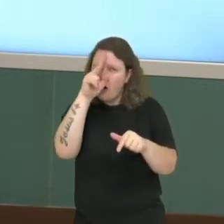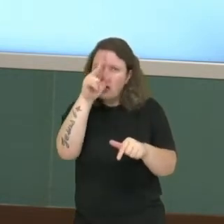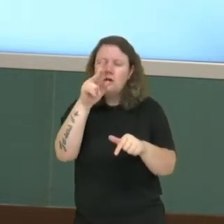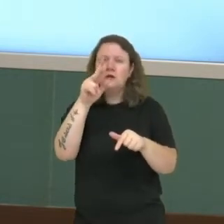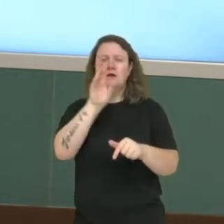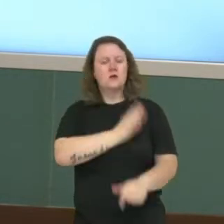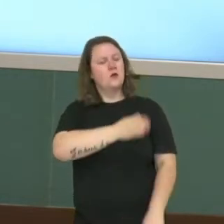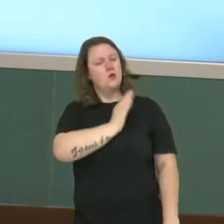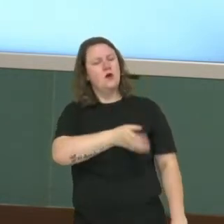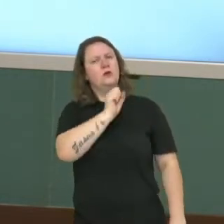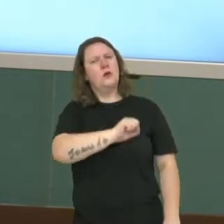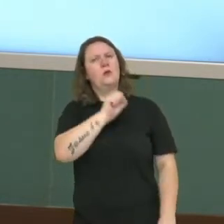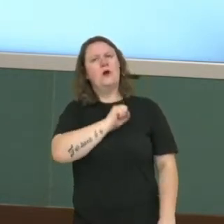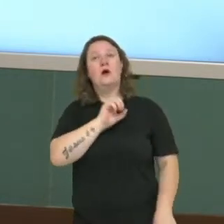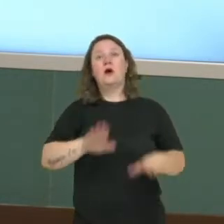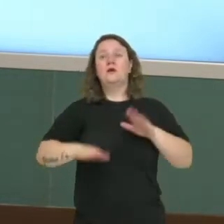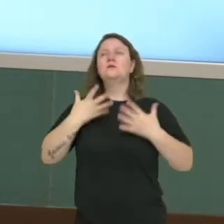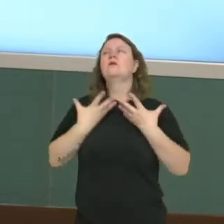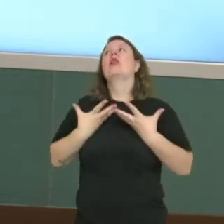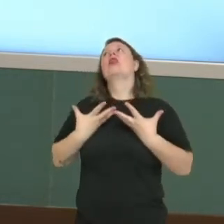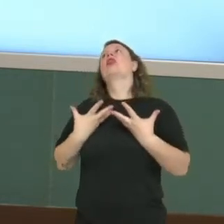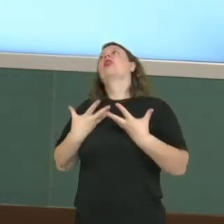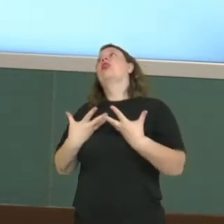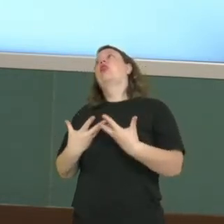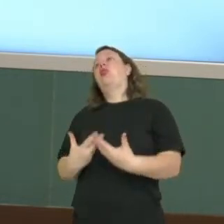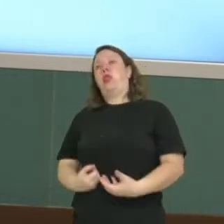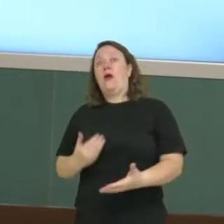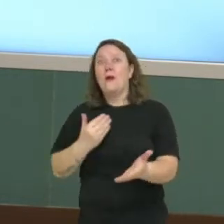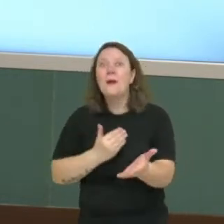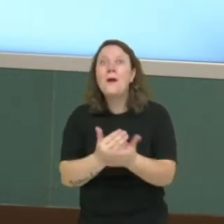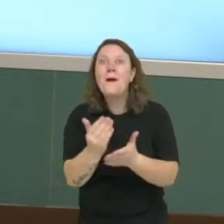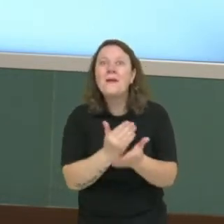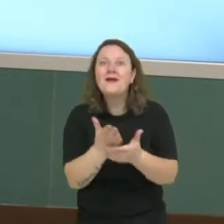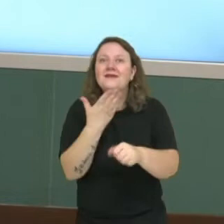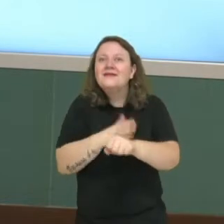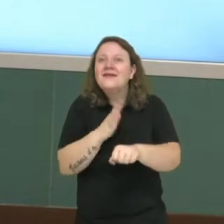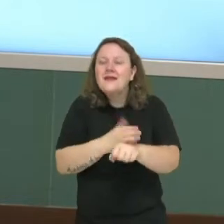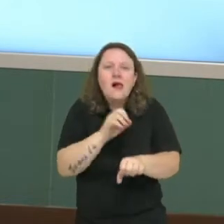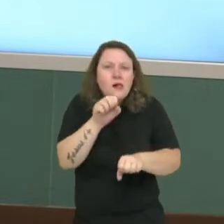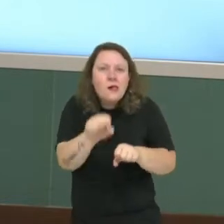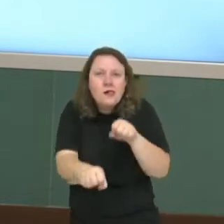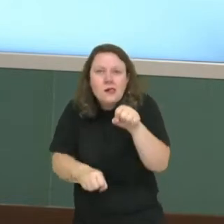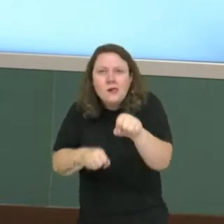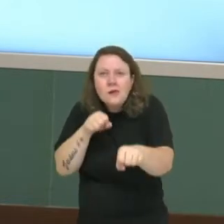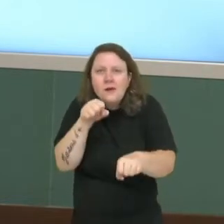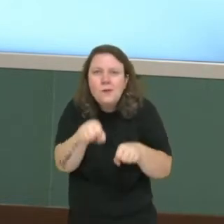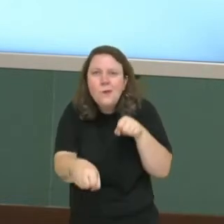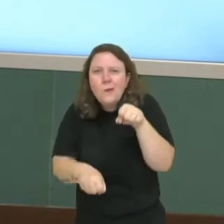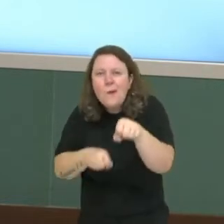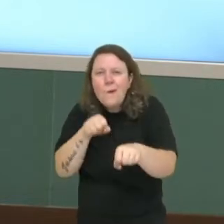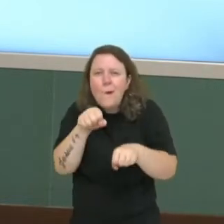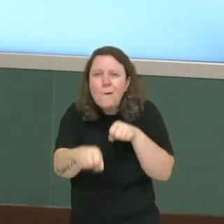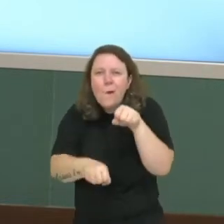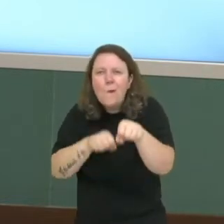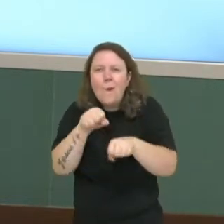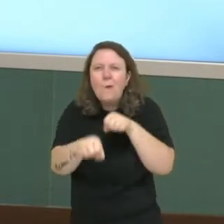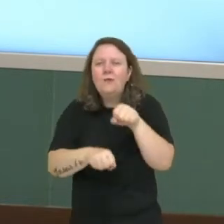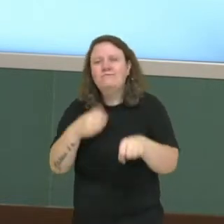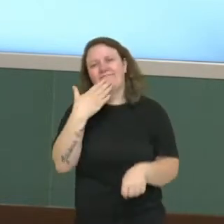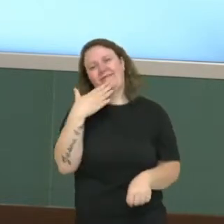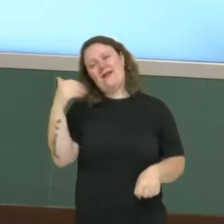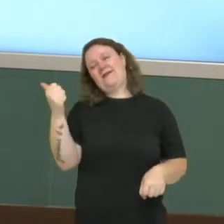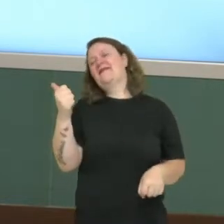Se você se cansa muito fácil, comece a treinar ciclismo, que essa sua resistência